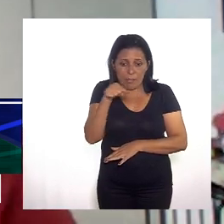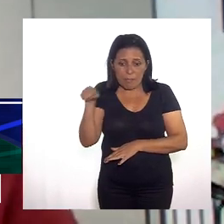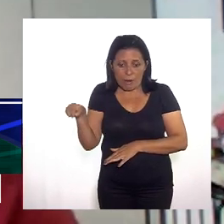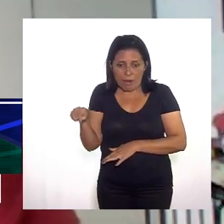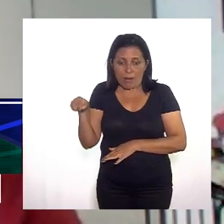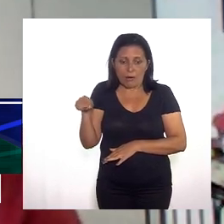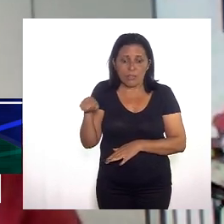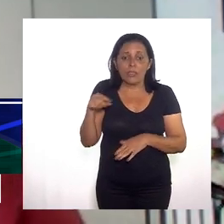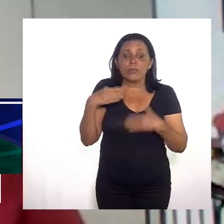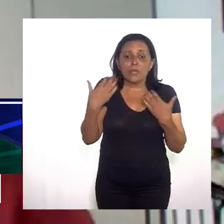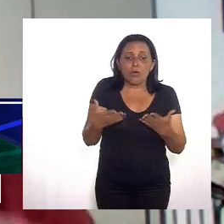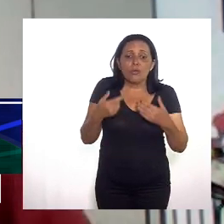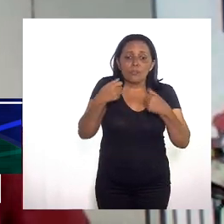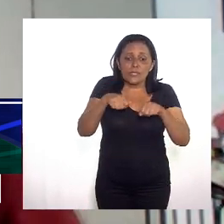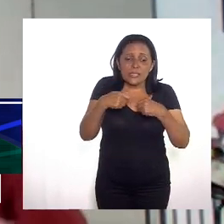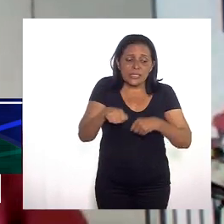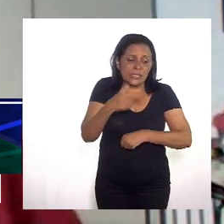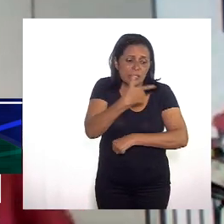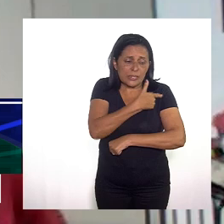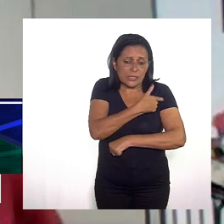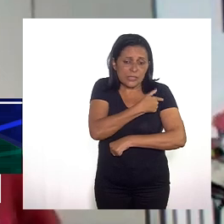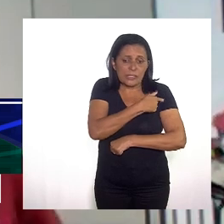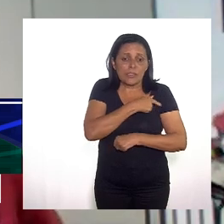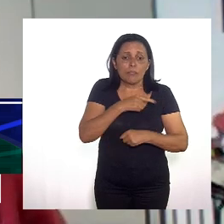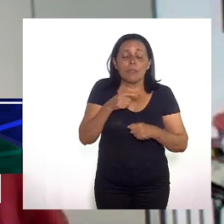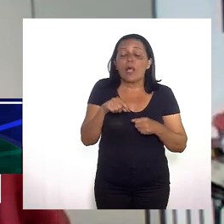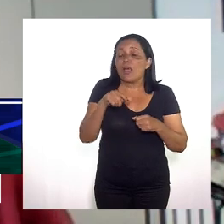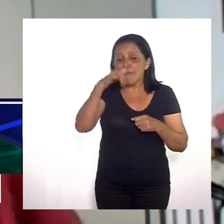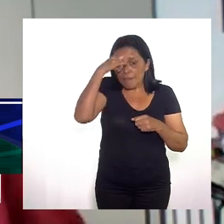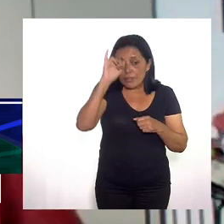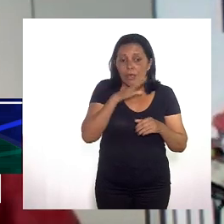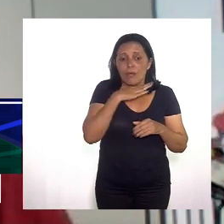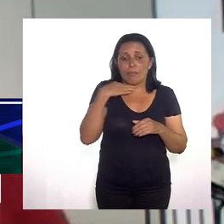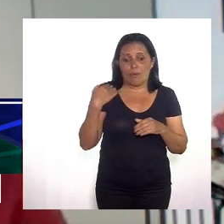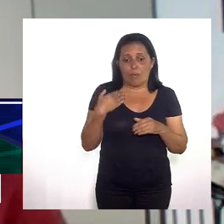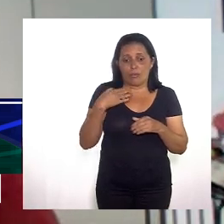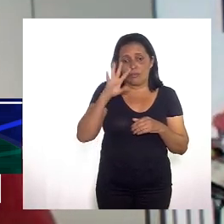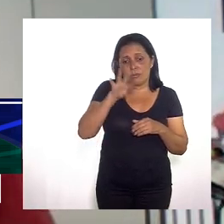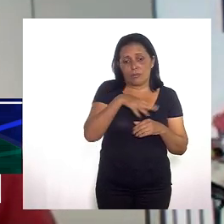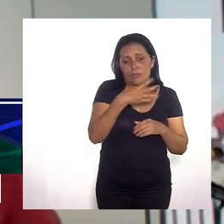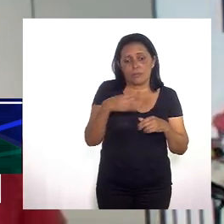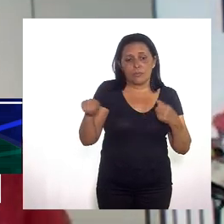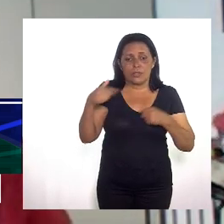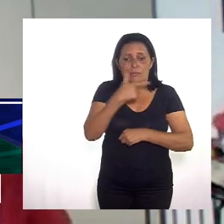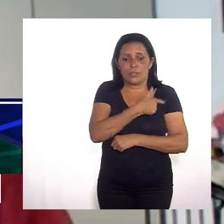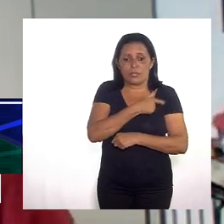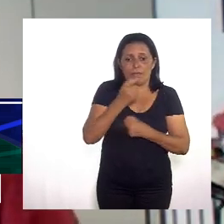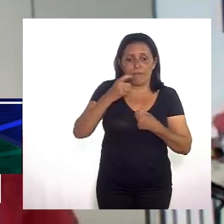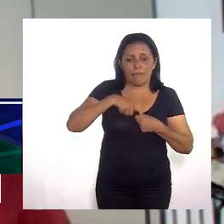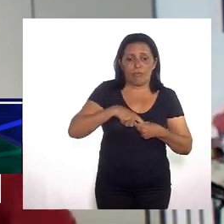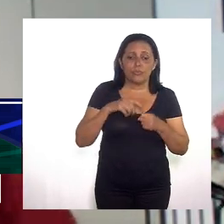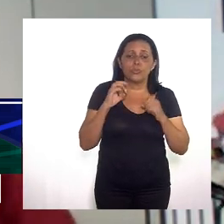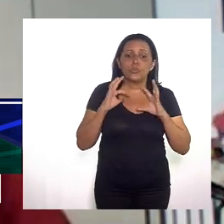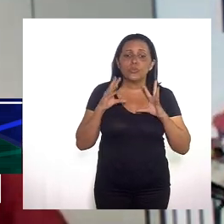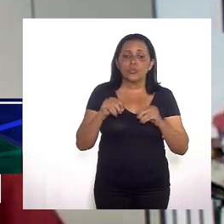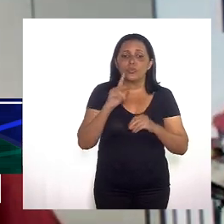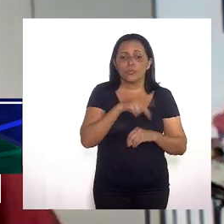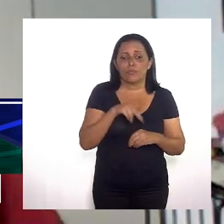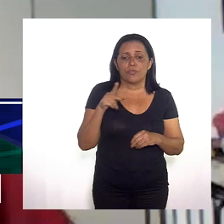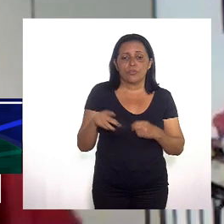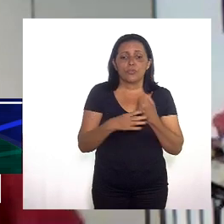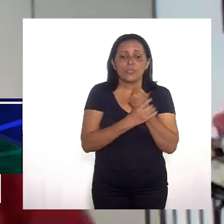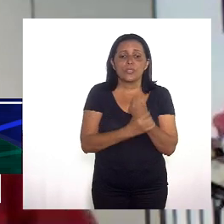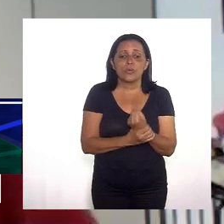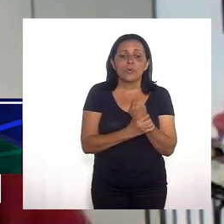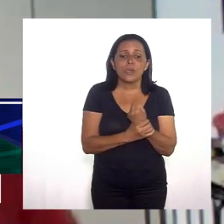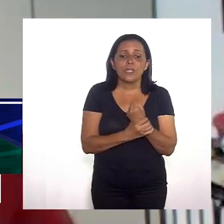há um acordo de reorganização do calendário, você organiza uma volta com os profissionais vacinados em maior segurança.